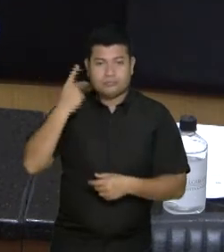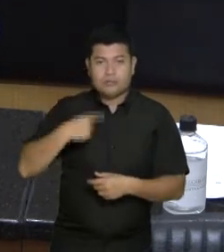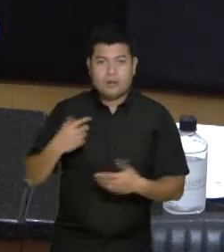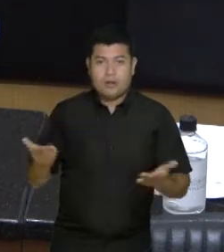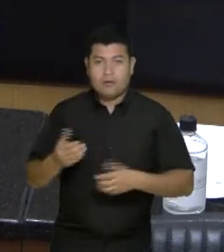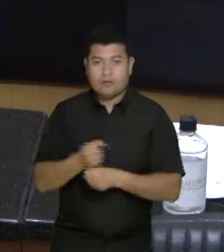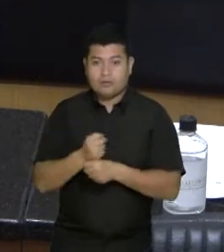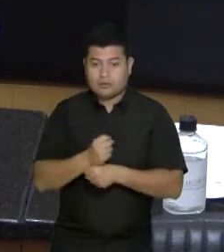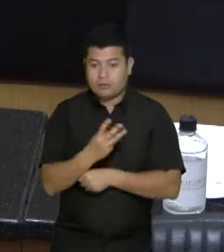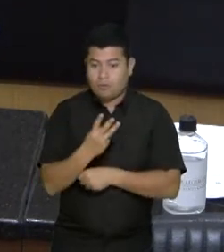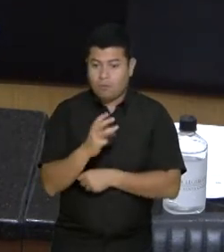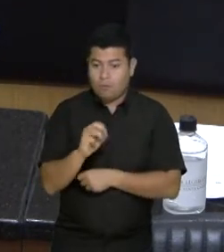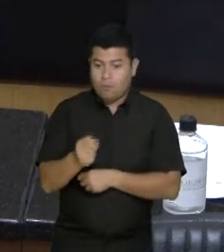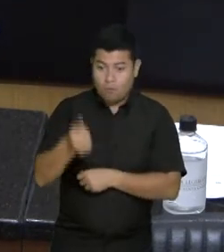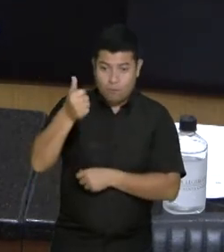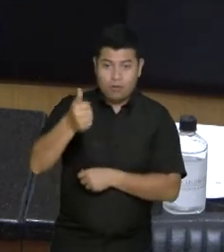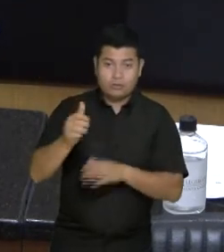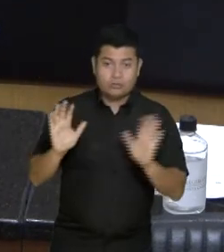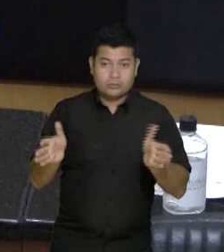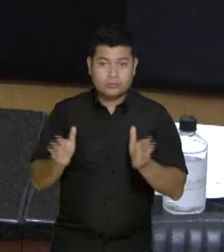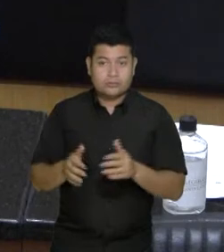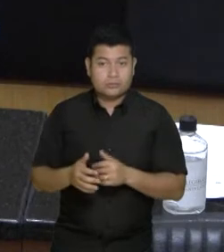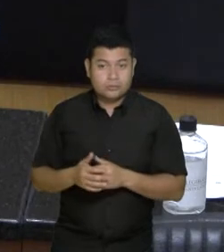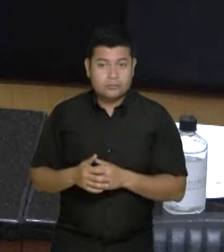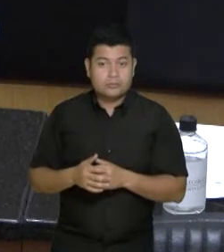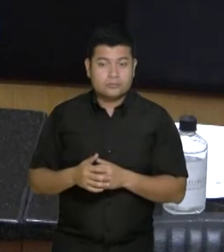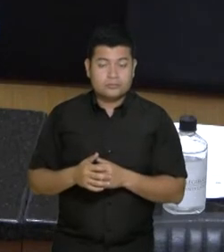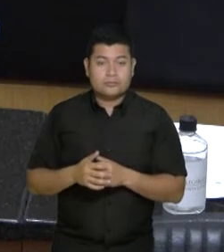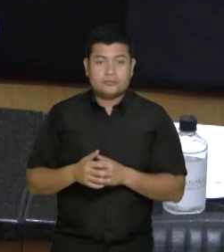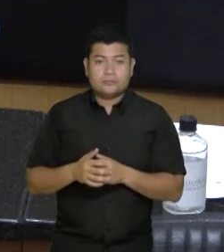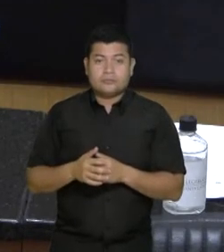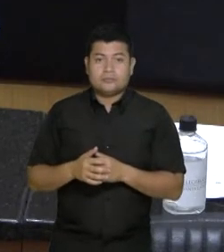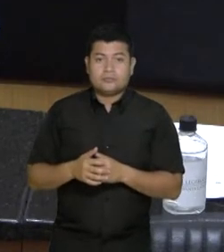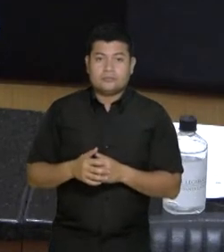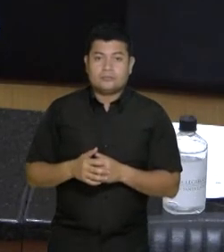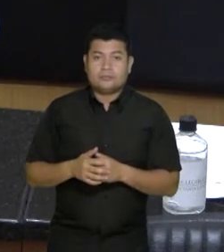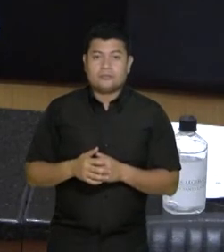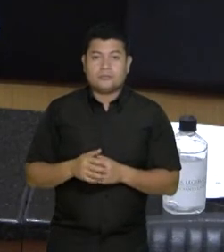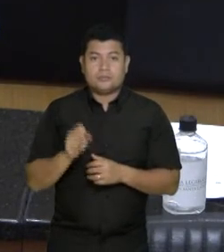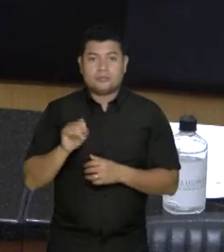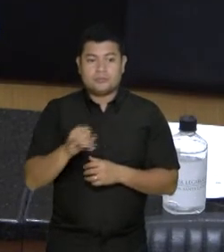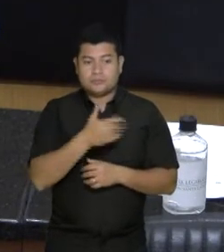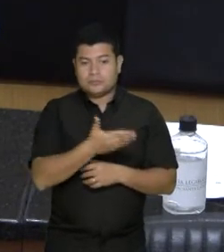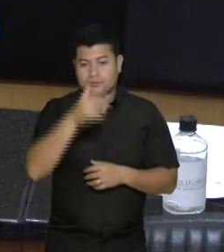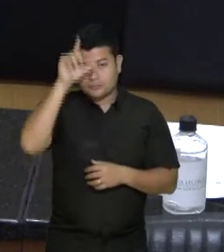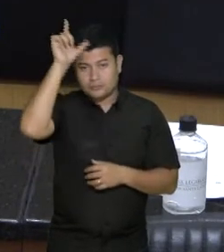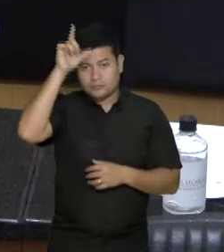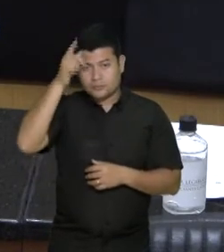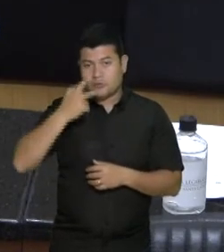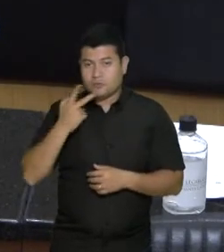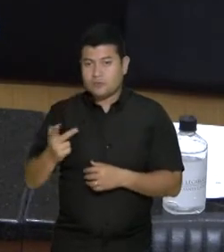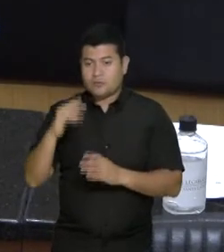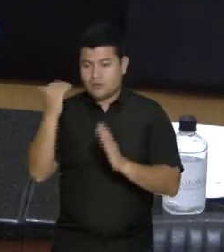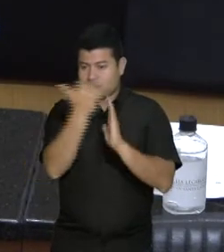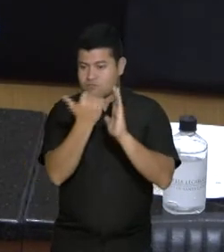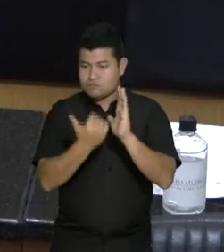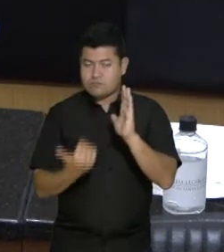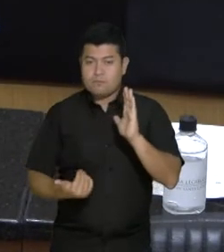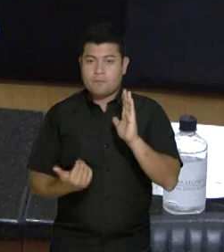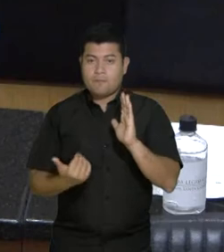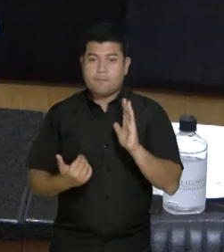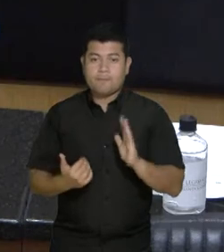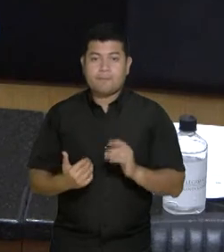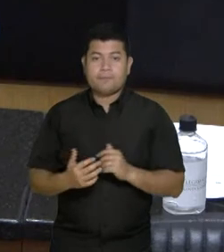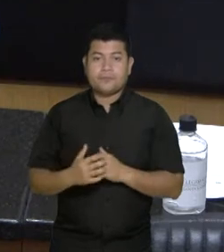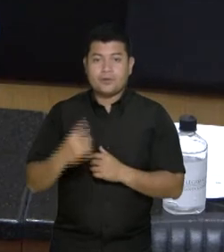30 anos, né, como já evoluiu. E se o Lima falou da programação, presidente, de